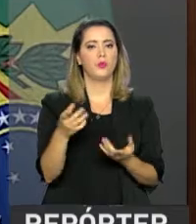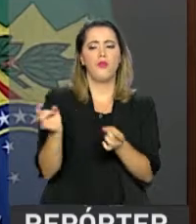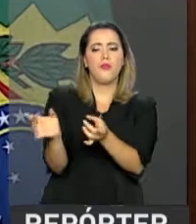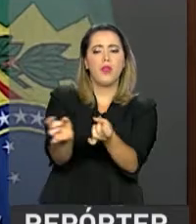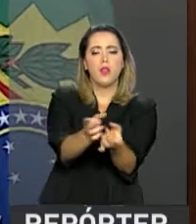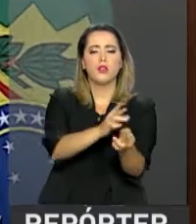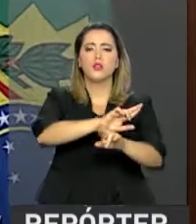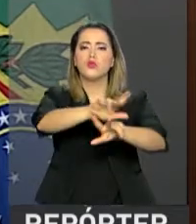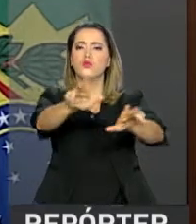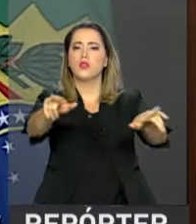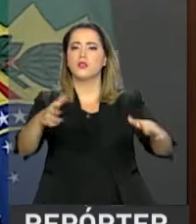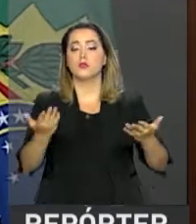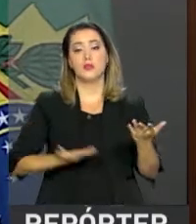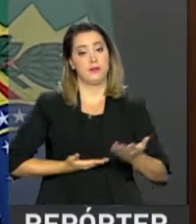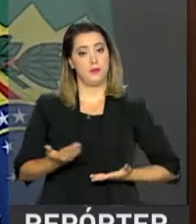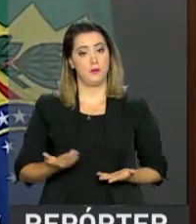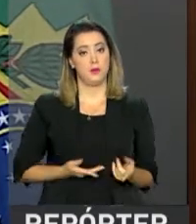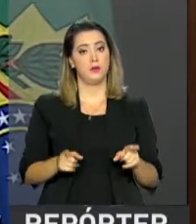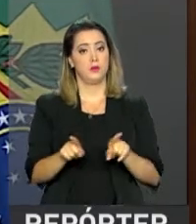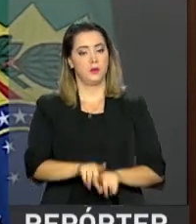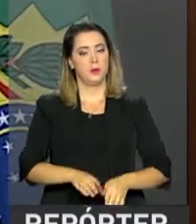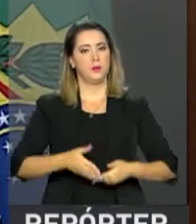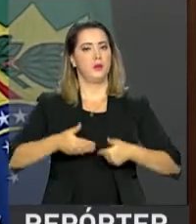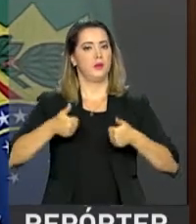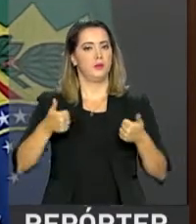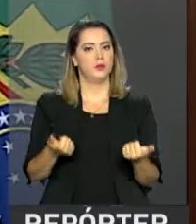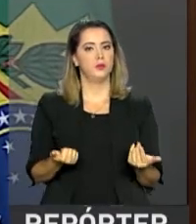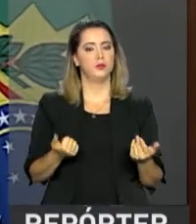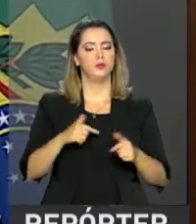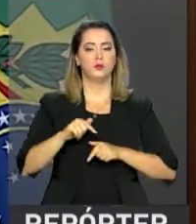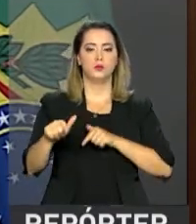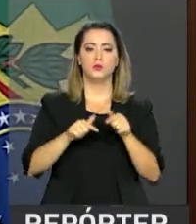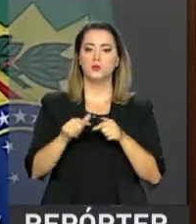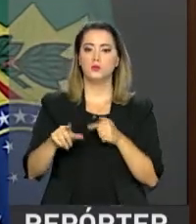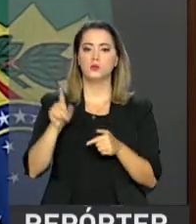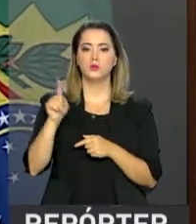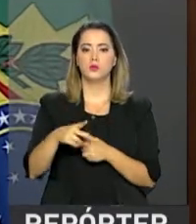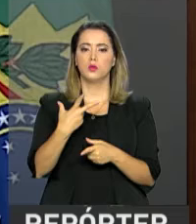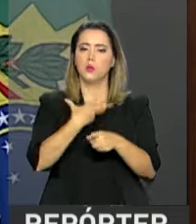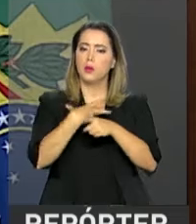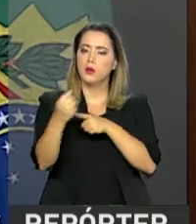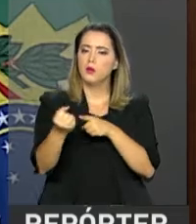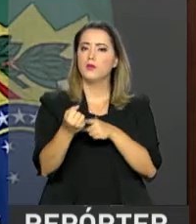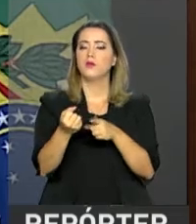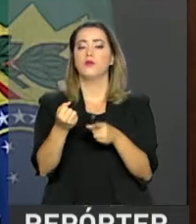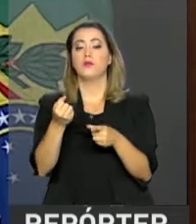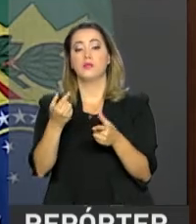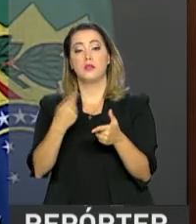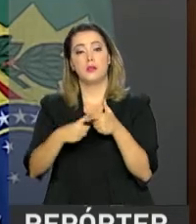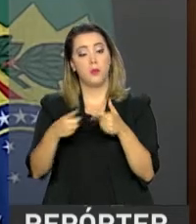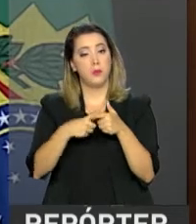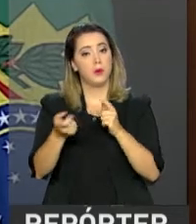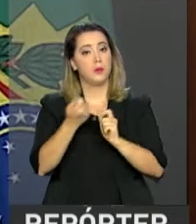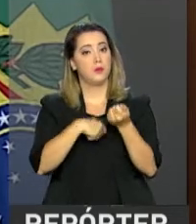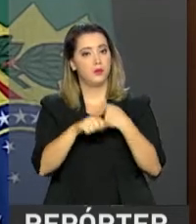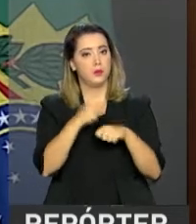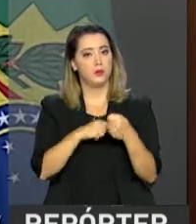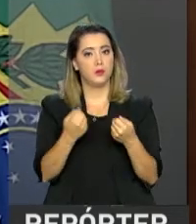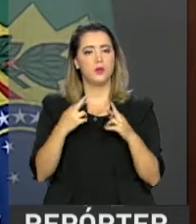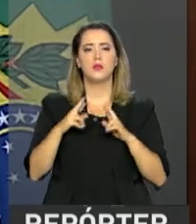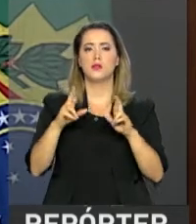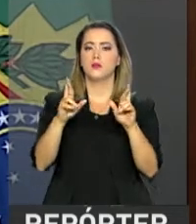retomando níveis bem melhores o trabalho venceu a recessão a perseverança